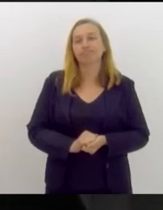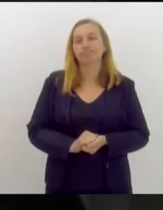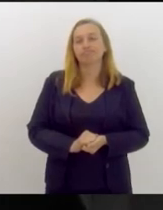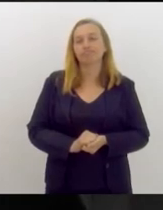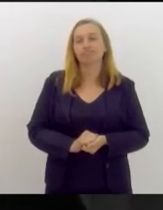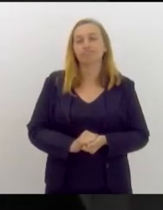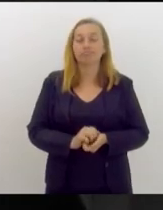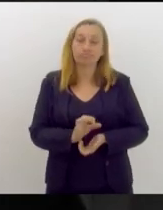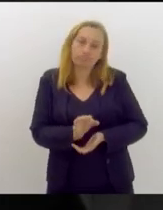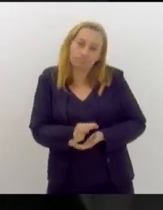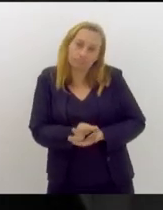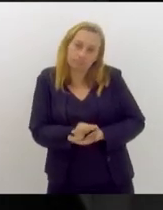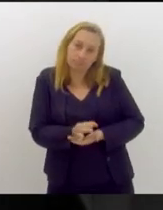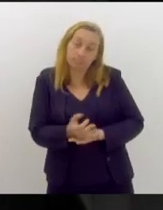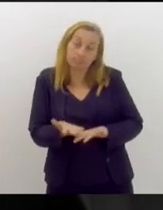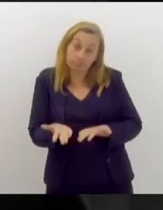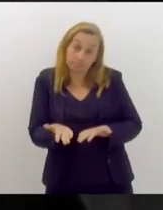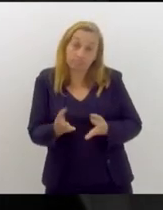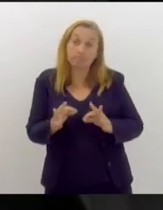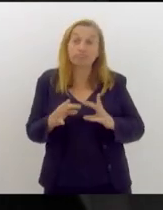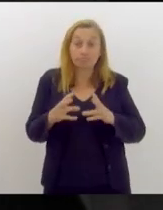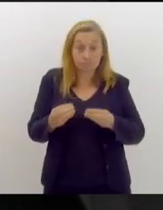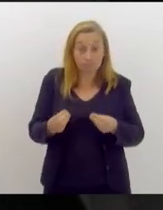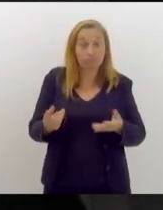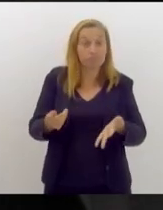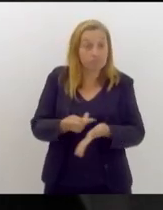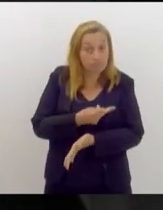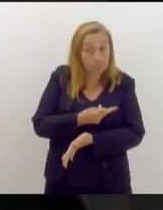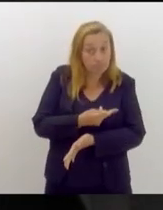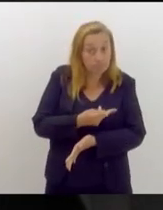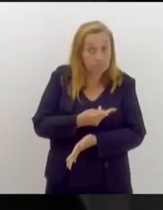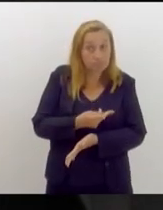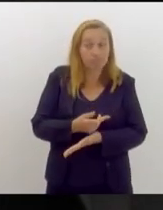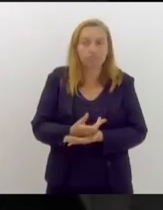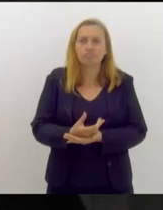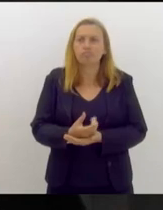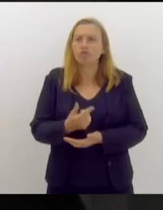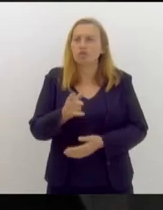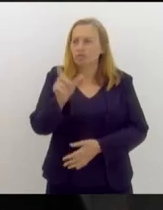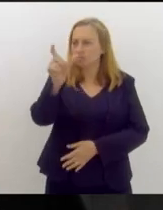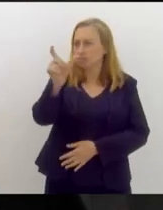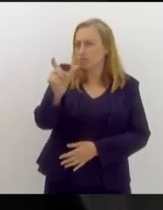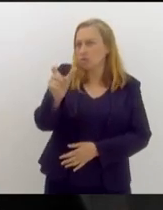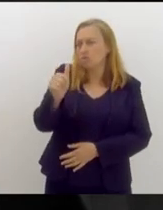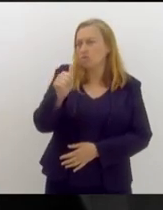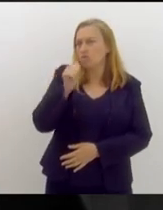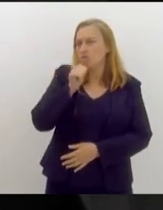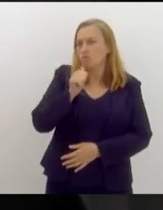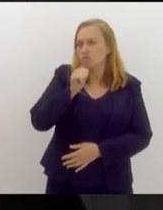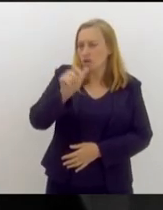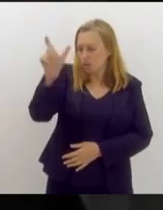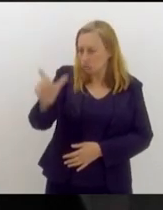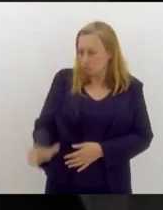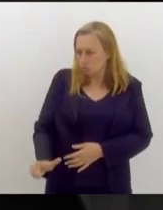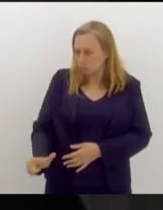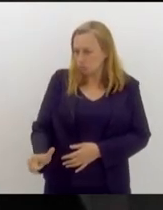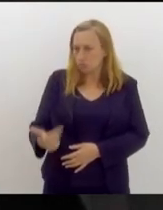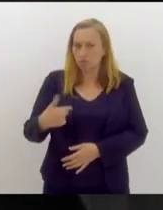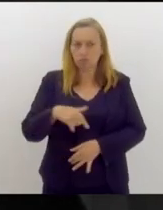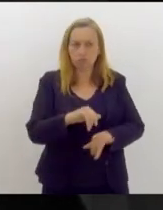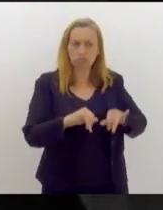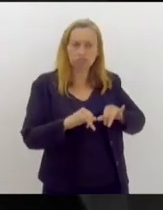concomitantemente é isso uma cidadã que no supermercado